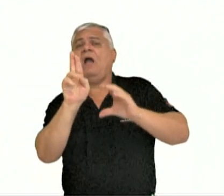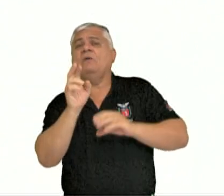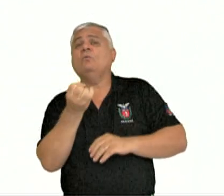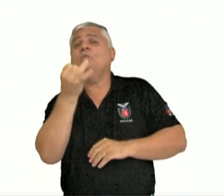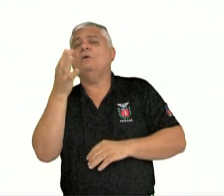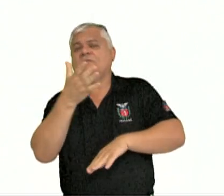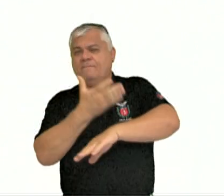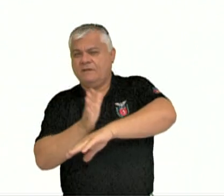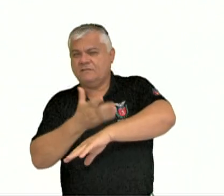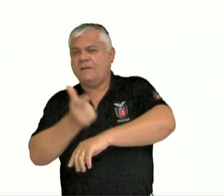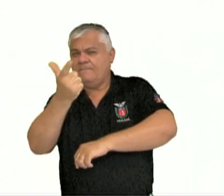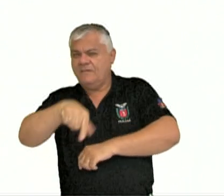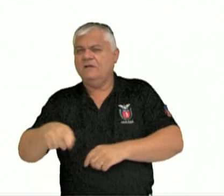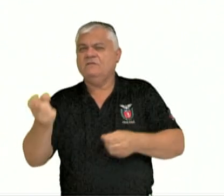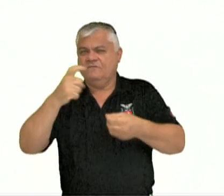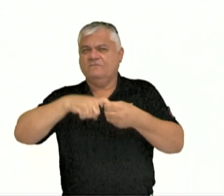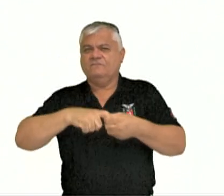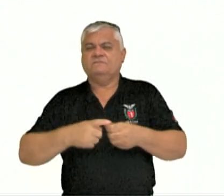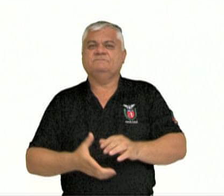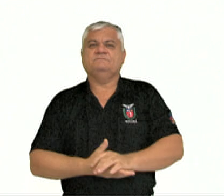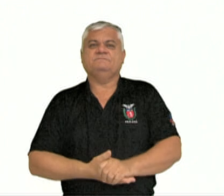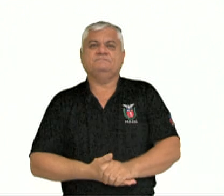lá praticar mais um pouquinho, a gente já volta.